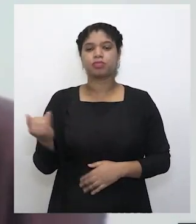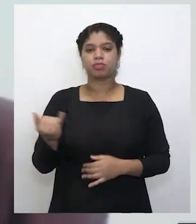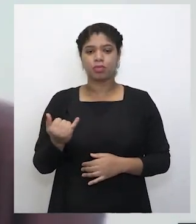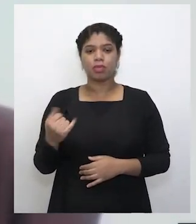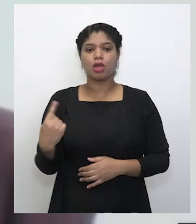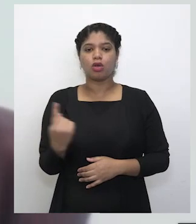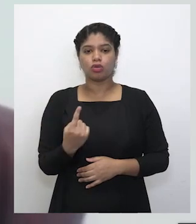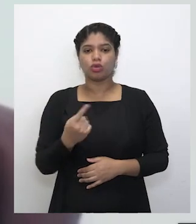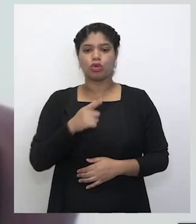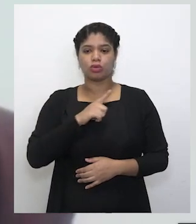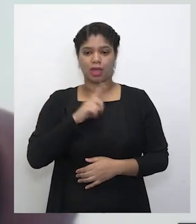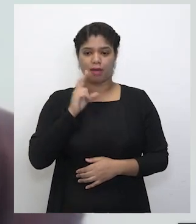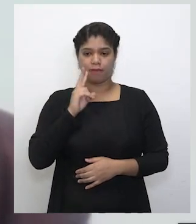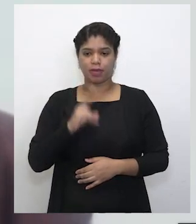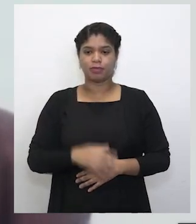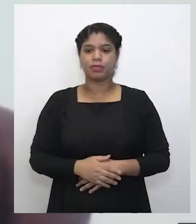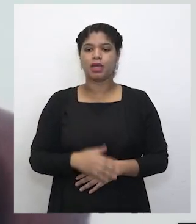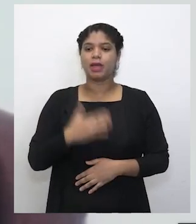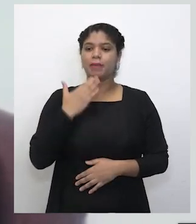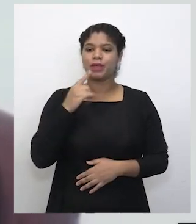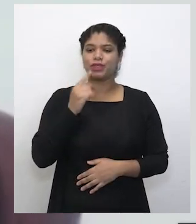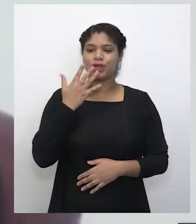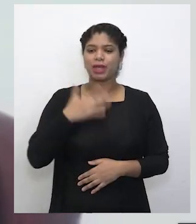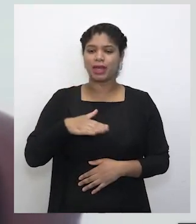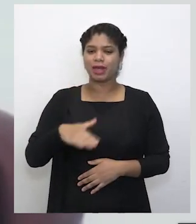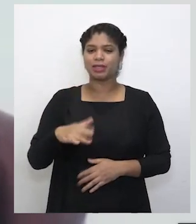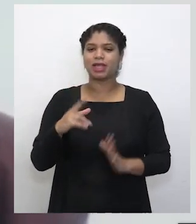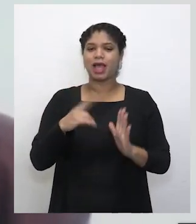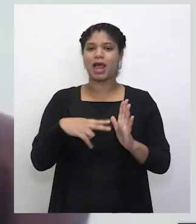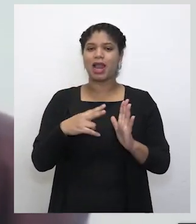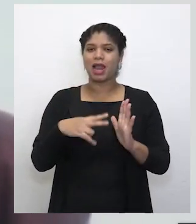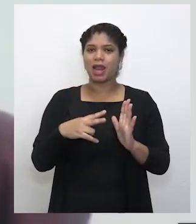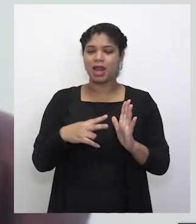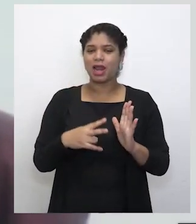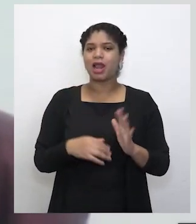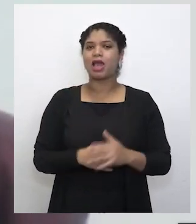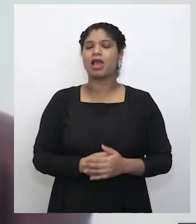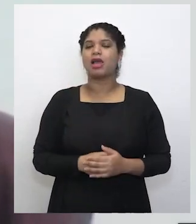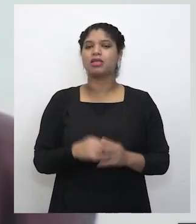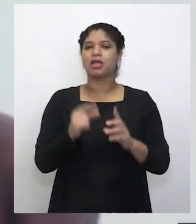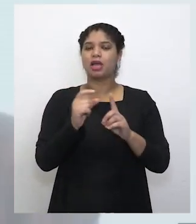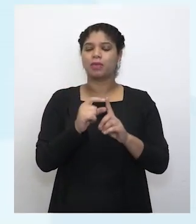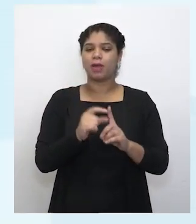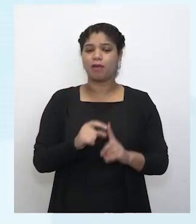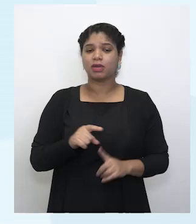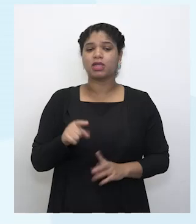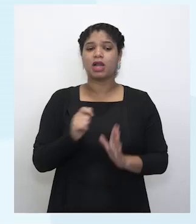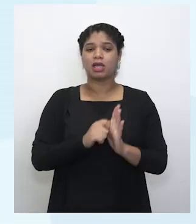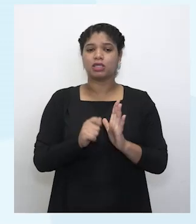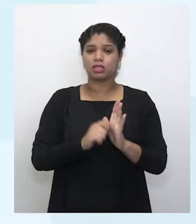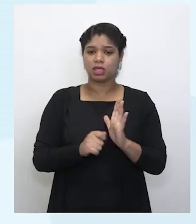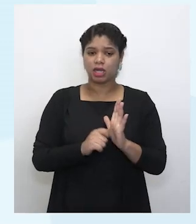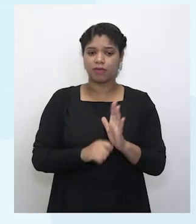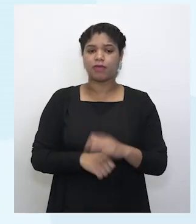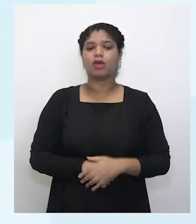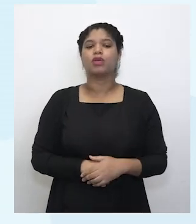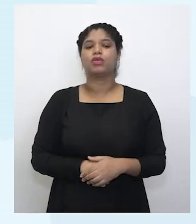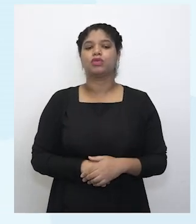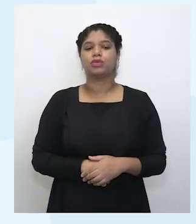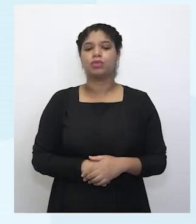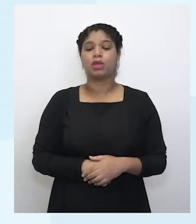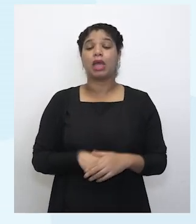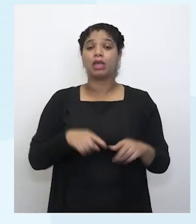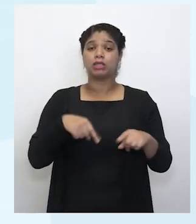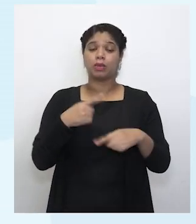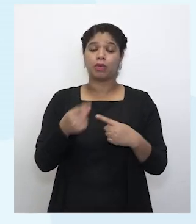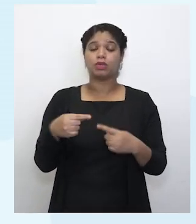vocês. Então, pedir para a criança ler com o dedo as palavrinhas que ele escreveu. Assim vai ser possível